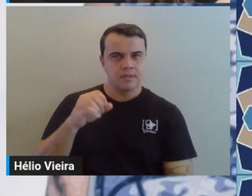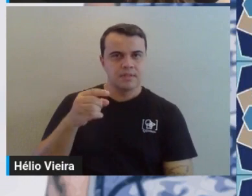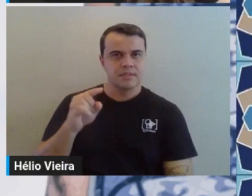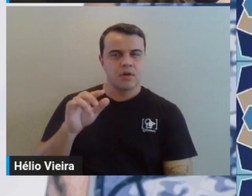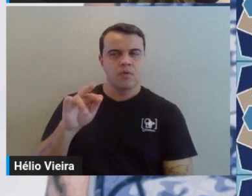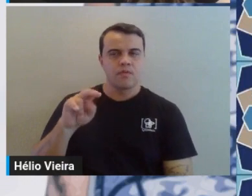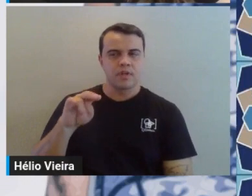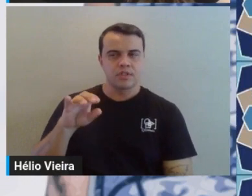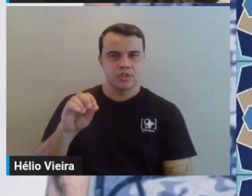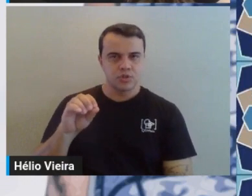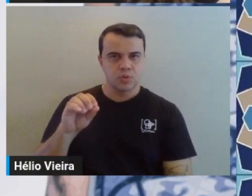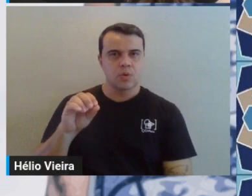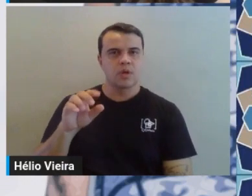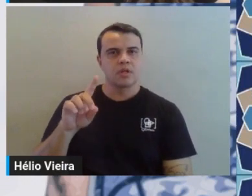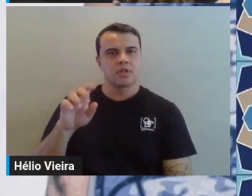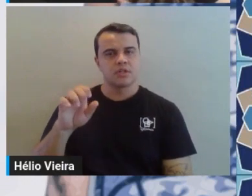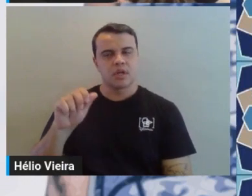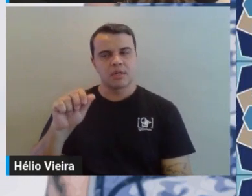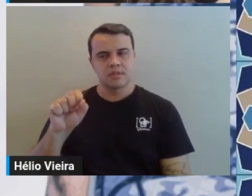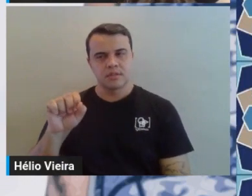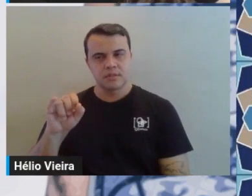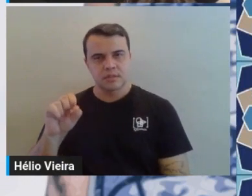em 1945.